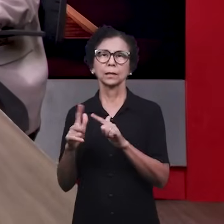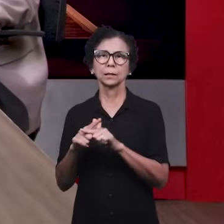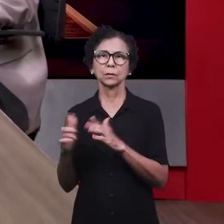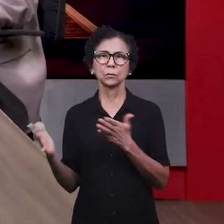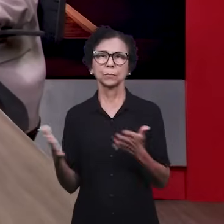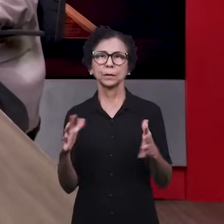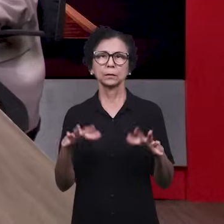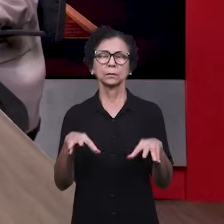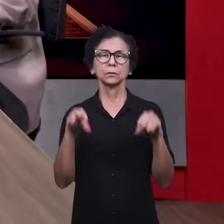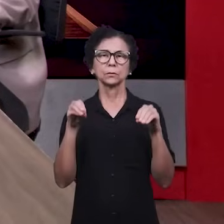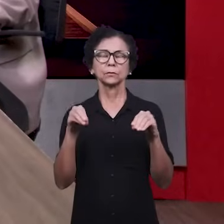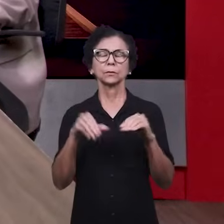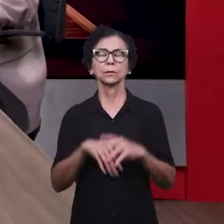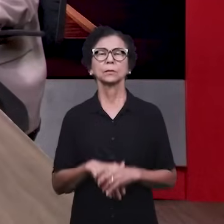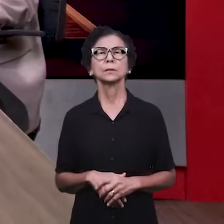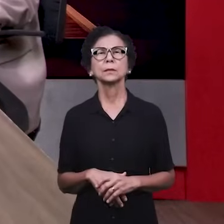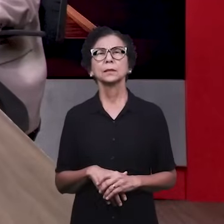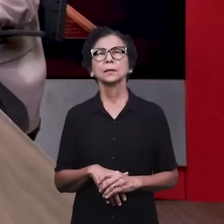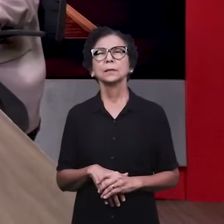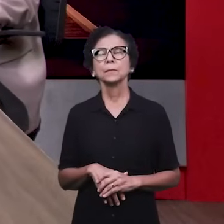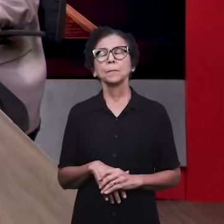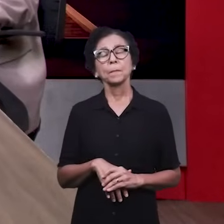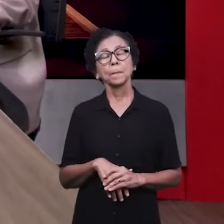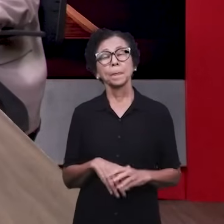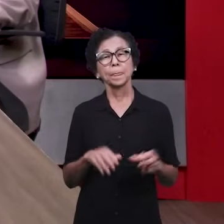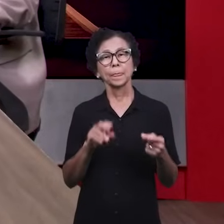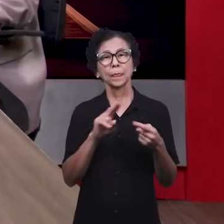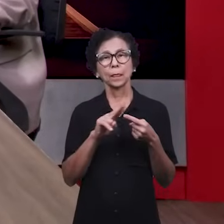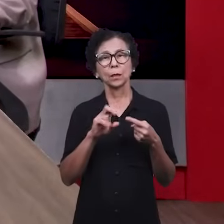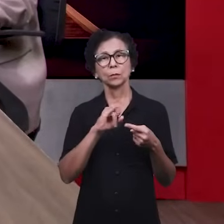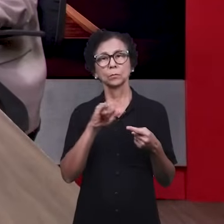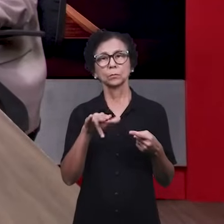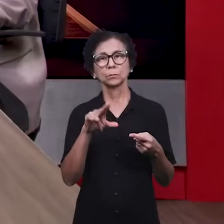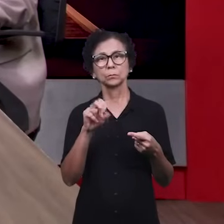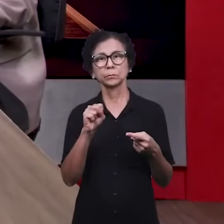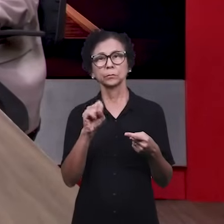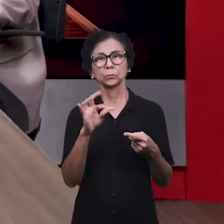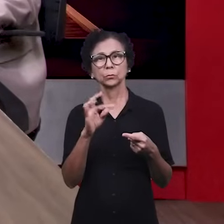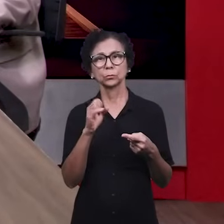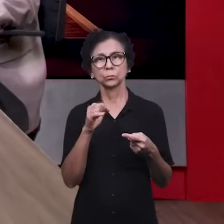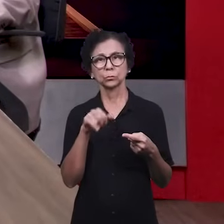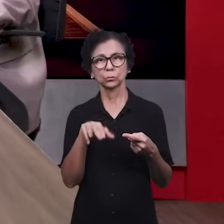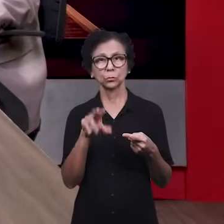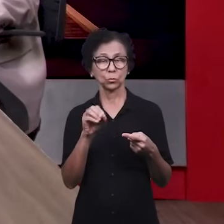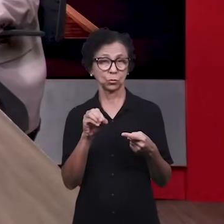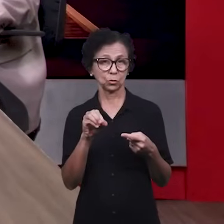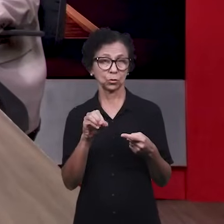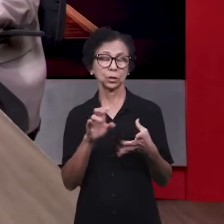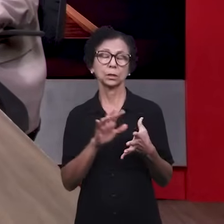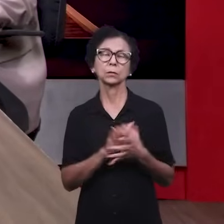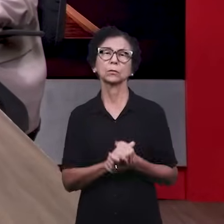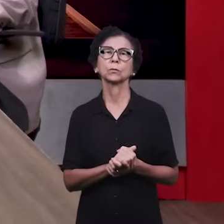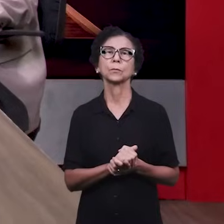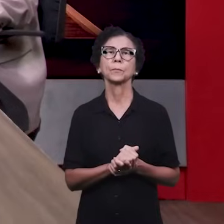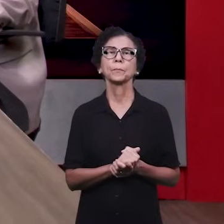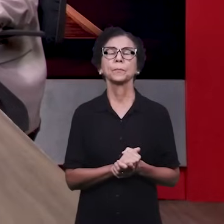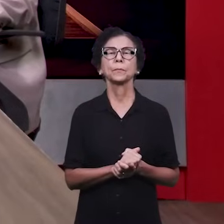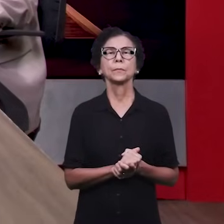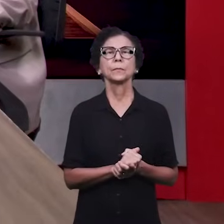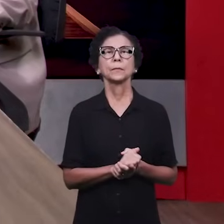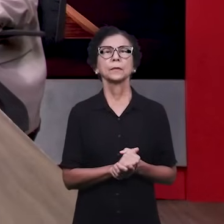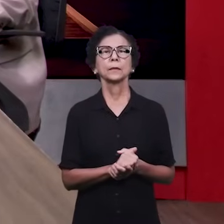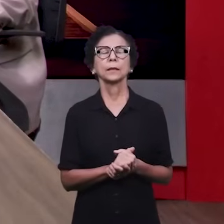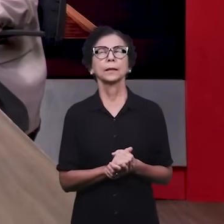tenho que lembrar alguns nomes que eu queria lembrar aqui. Por exemplo, nós temos Justino Marte. Justino Marte, que ele considerava